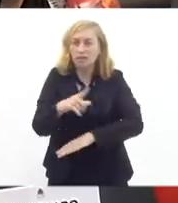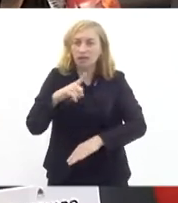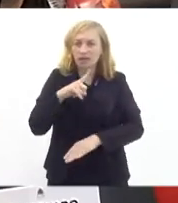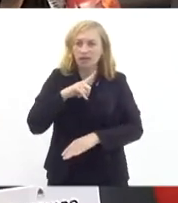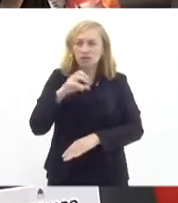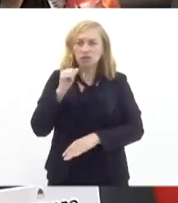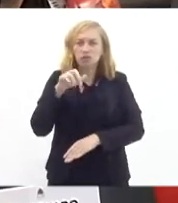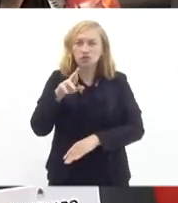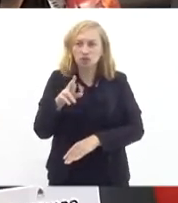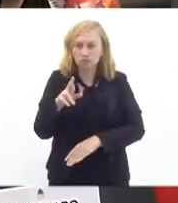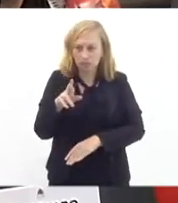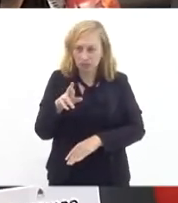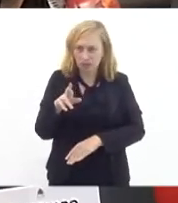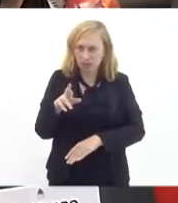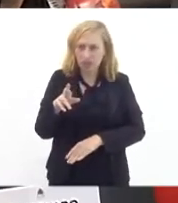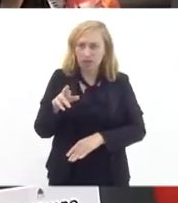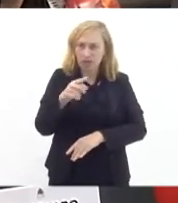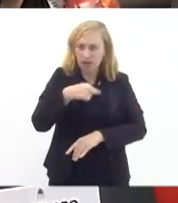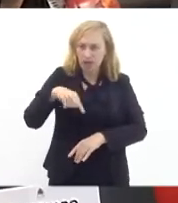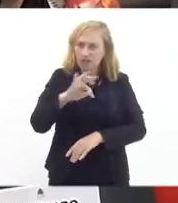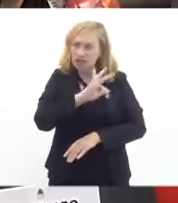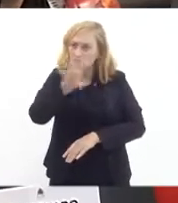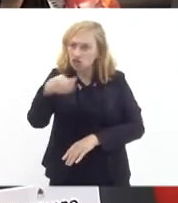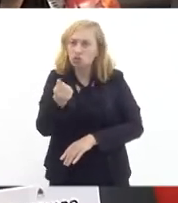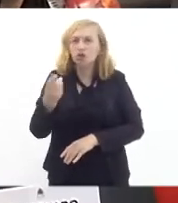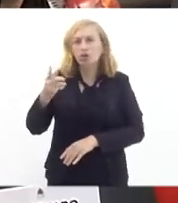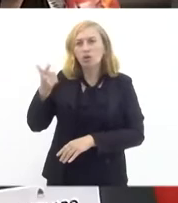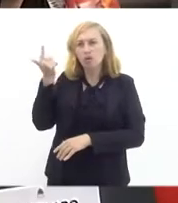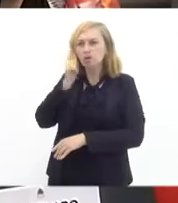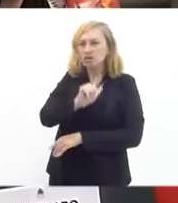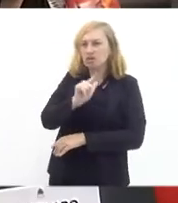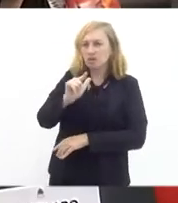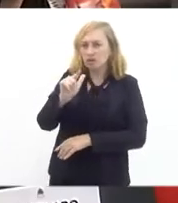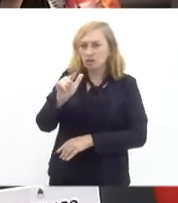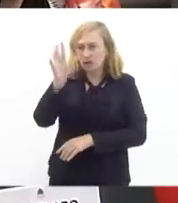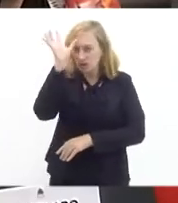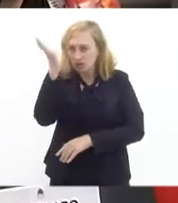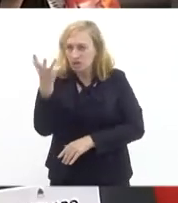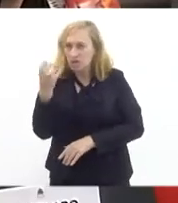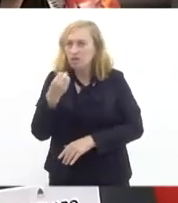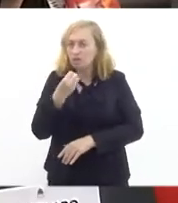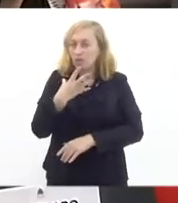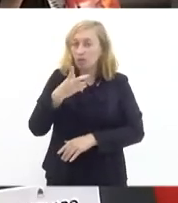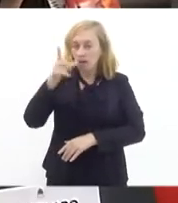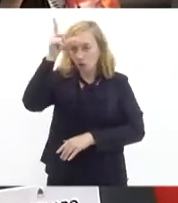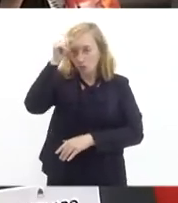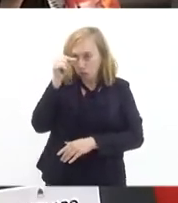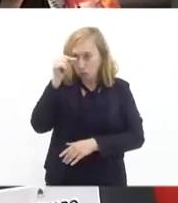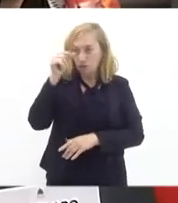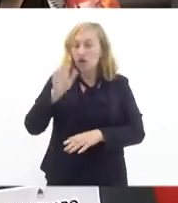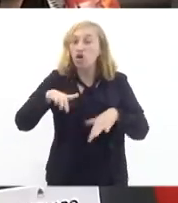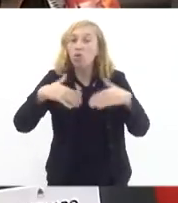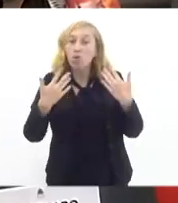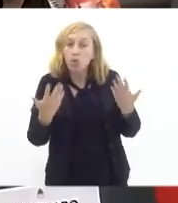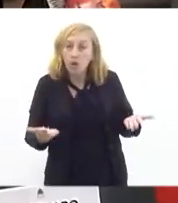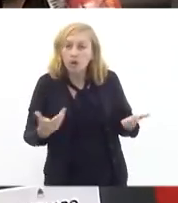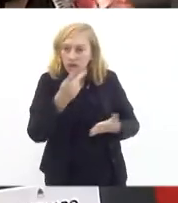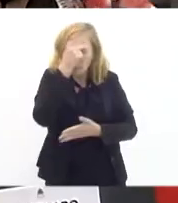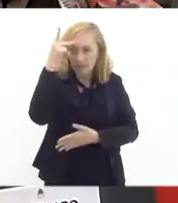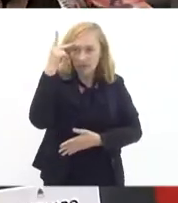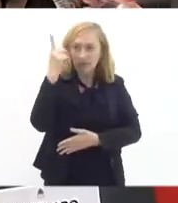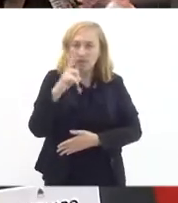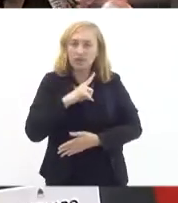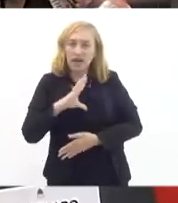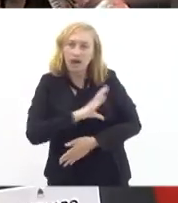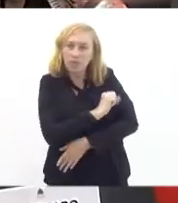Mangueira. E aqui, na Tijuca, eu consigo resolver. Bacana, eu já fiquei aliviada. Então, quando a pessoa tem amor